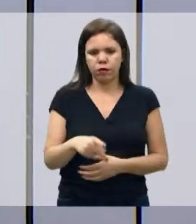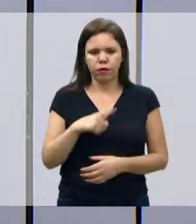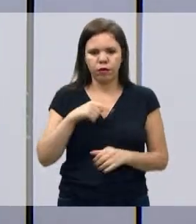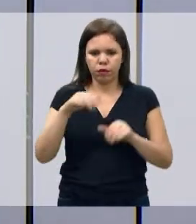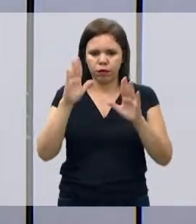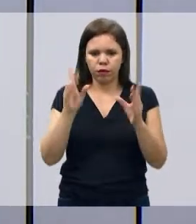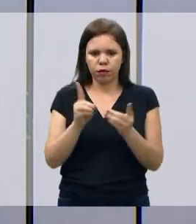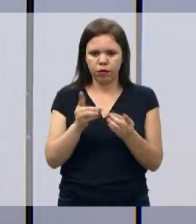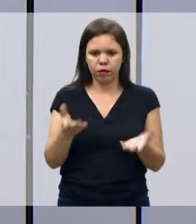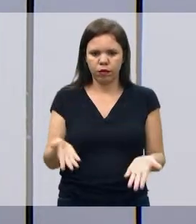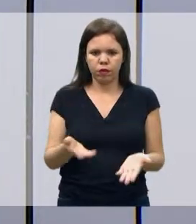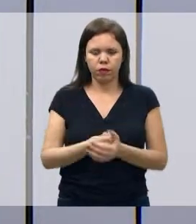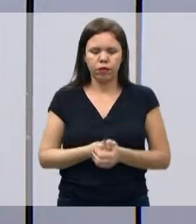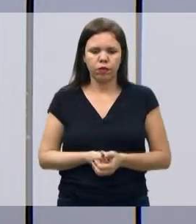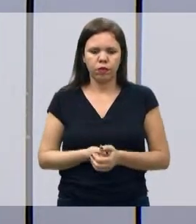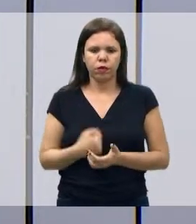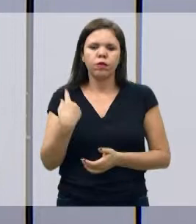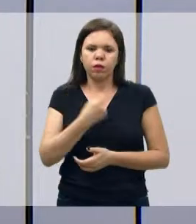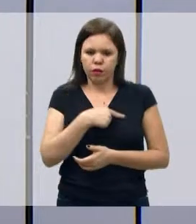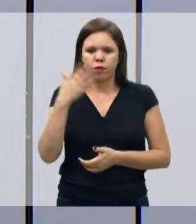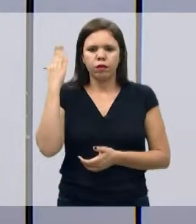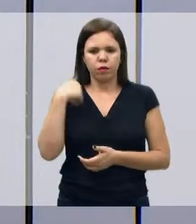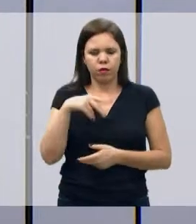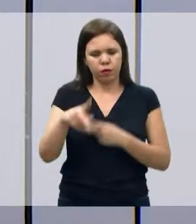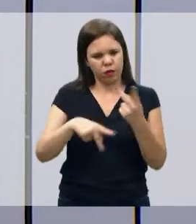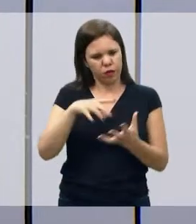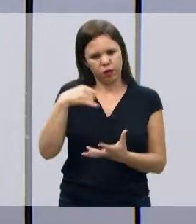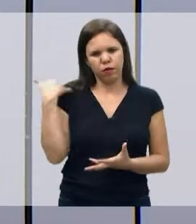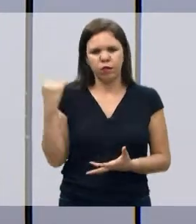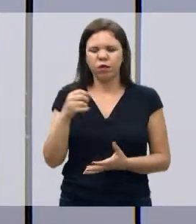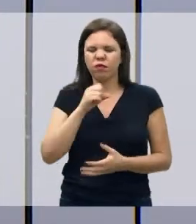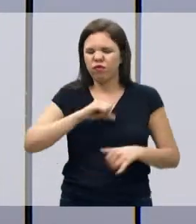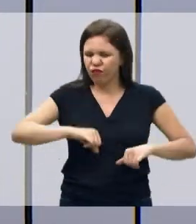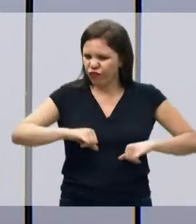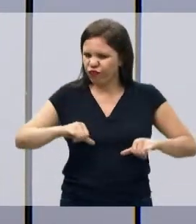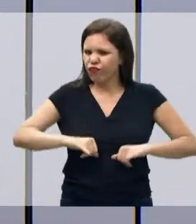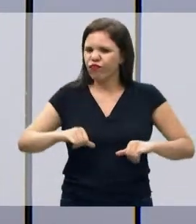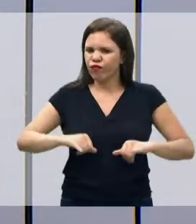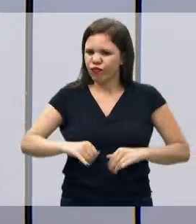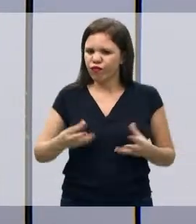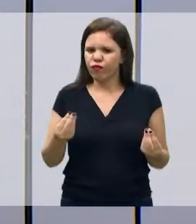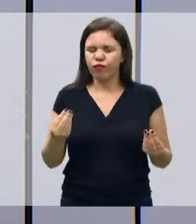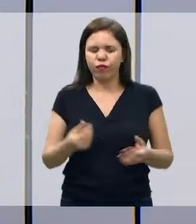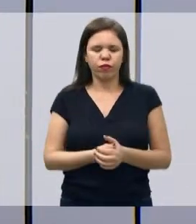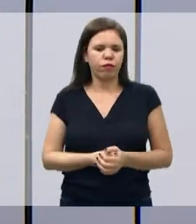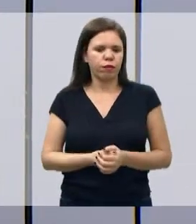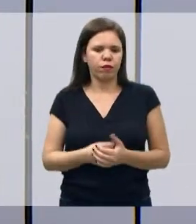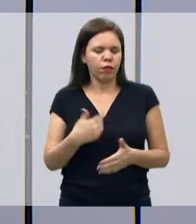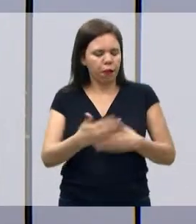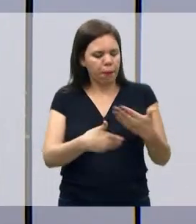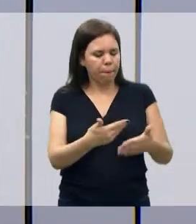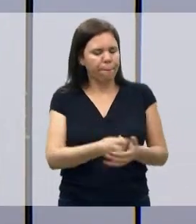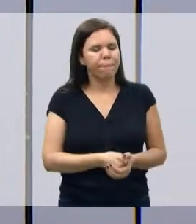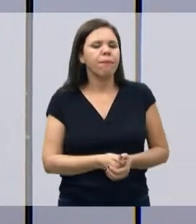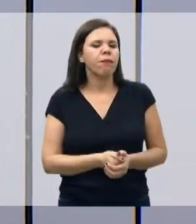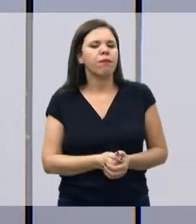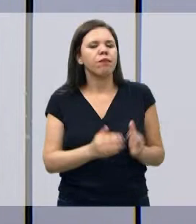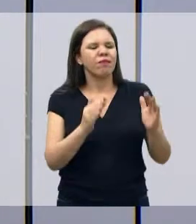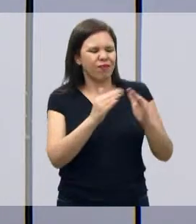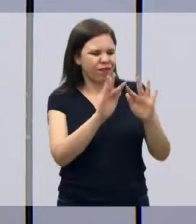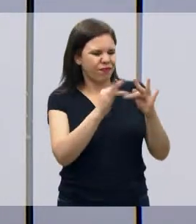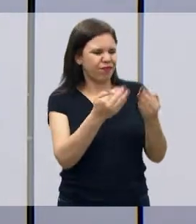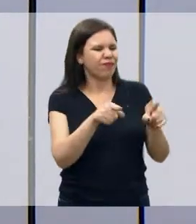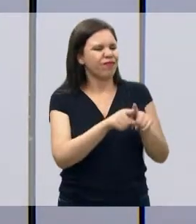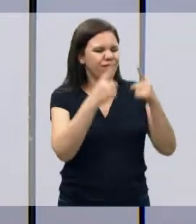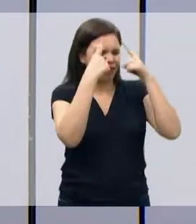mais atendido. E a gente sabe que o idoso sofre muito hoje, no dia a dia, em casa